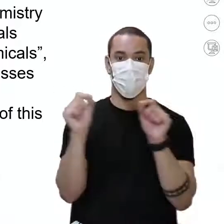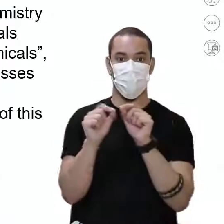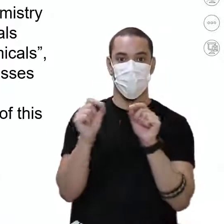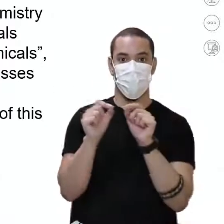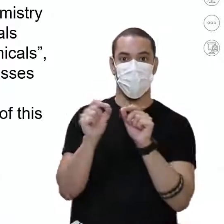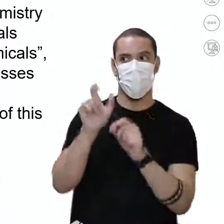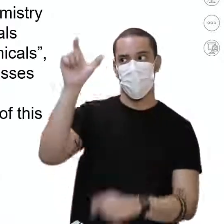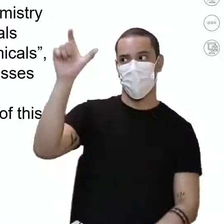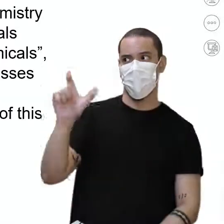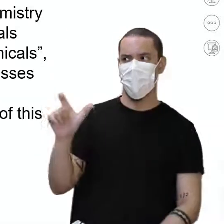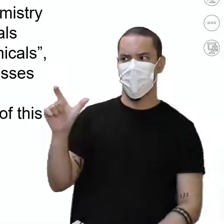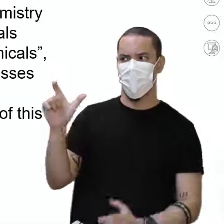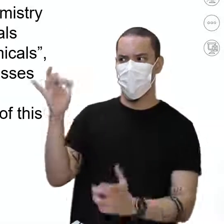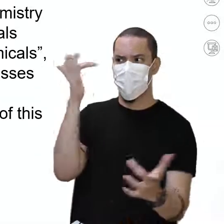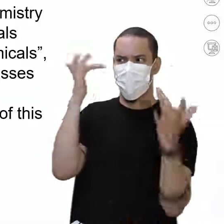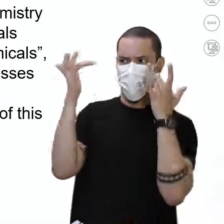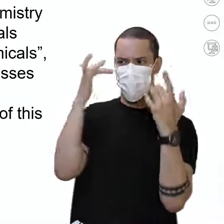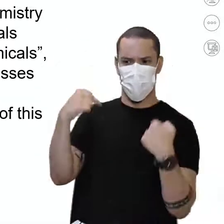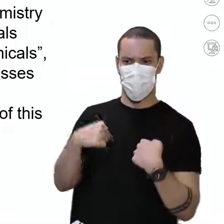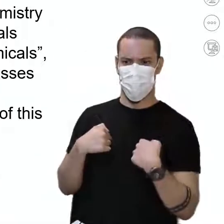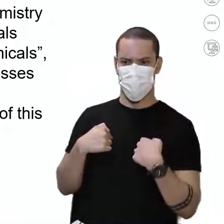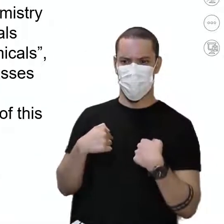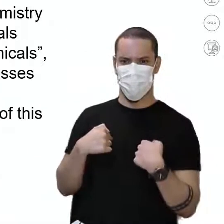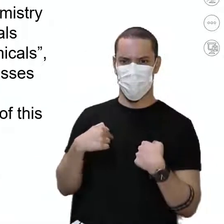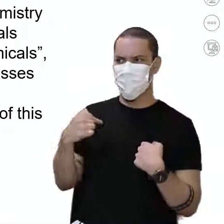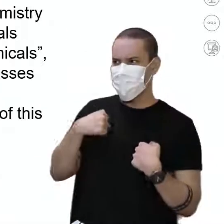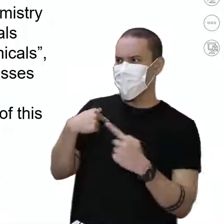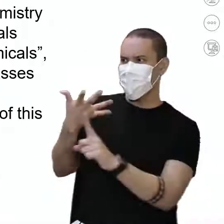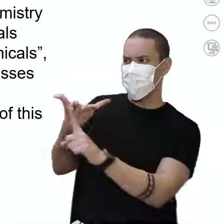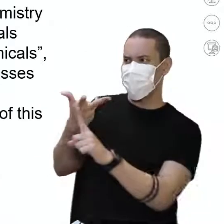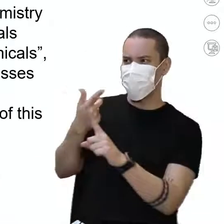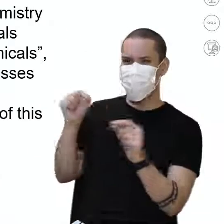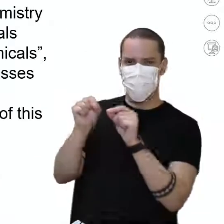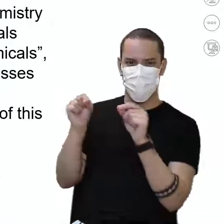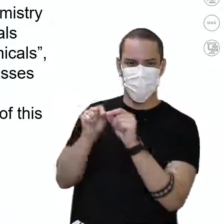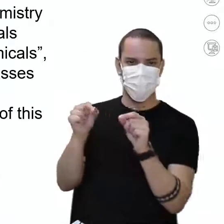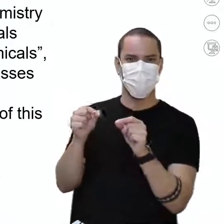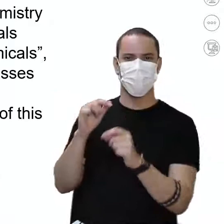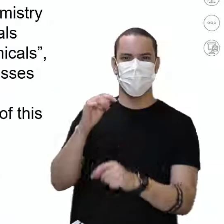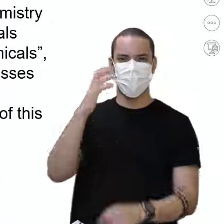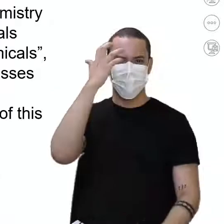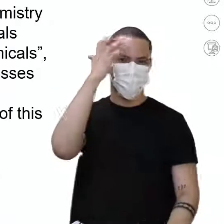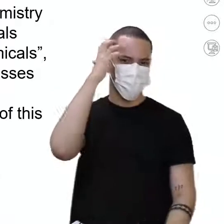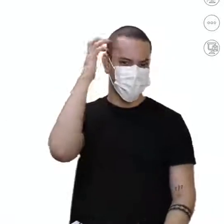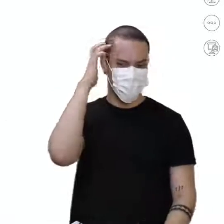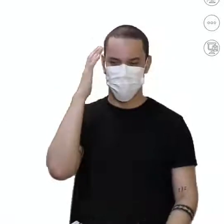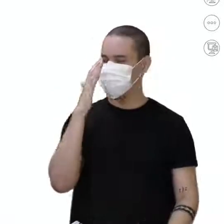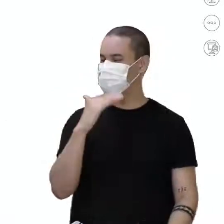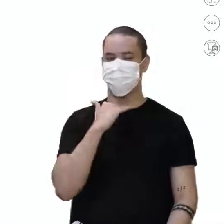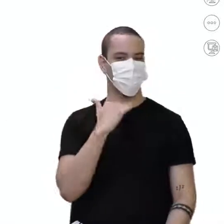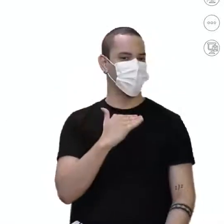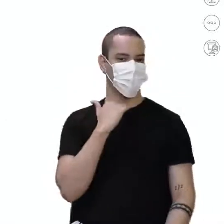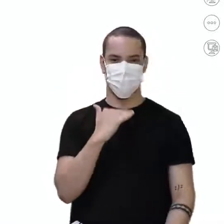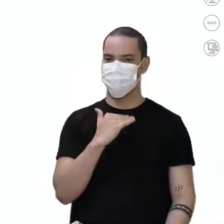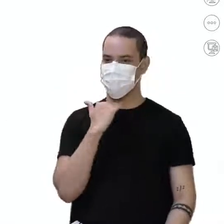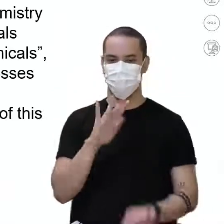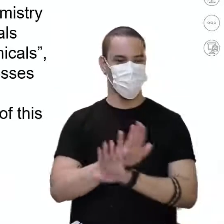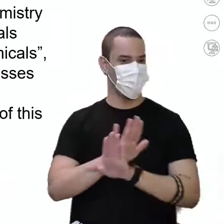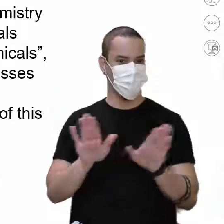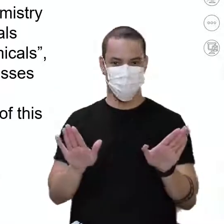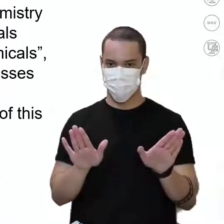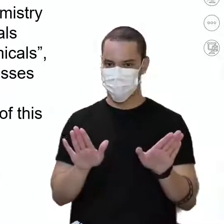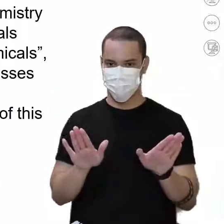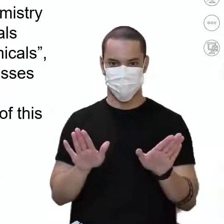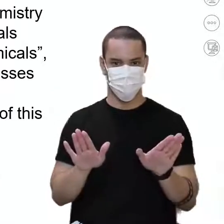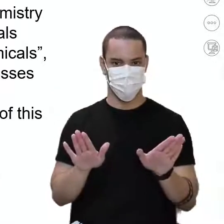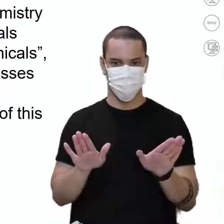se apaixonar por você. Não pode, gente. Não adianta fazer mandiga, nada, viu? Não existe isso. Opa!